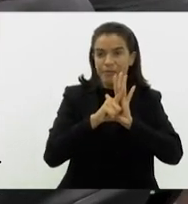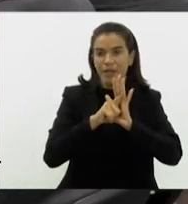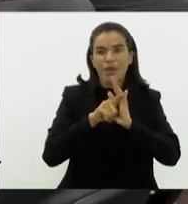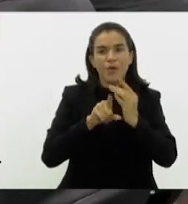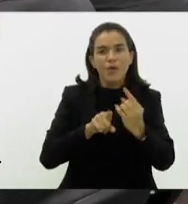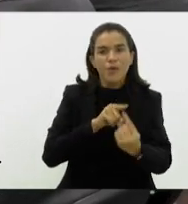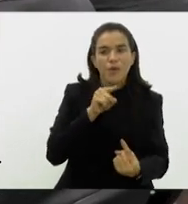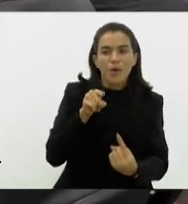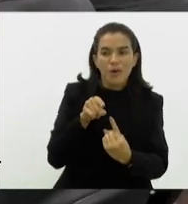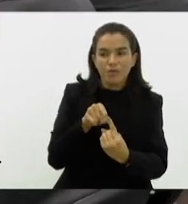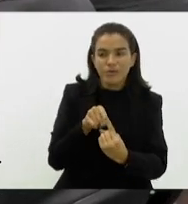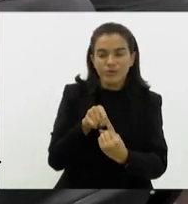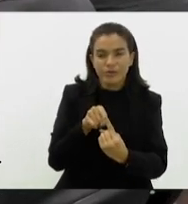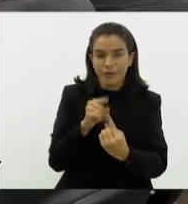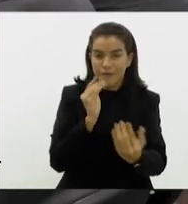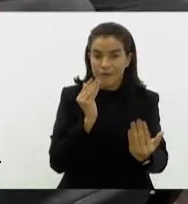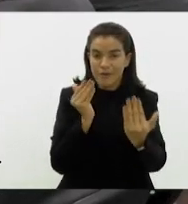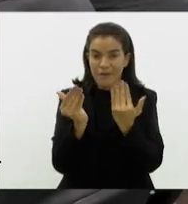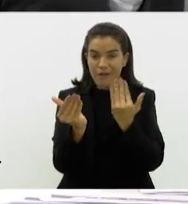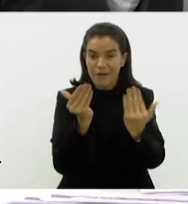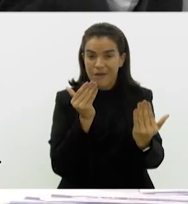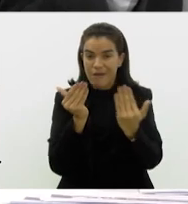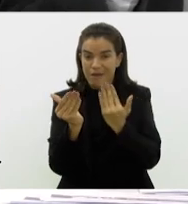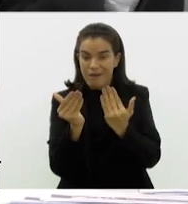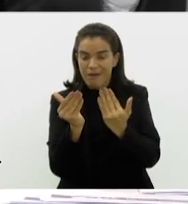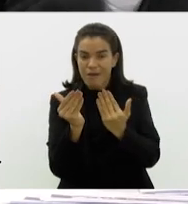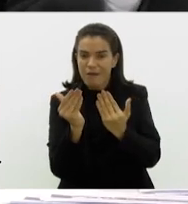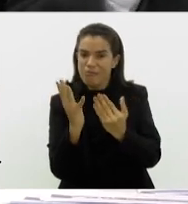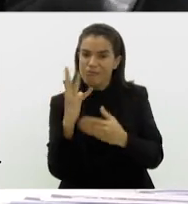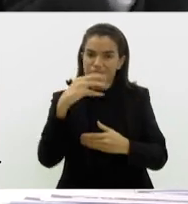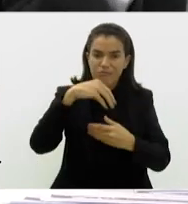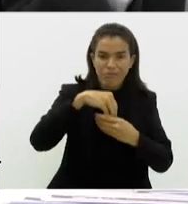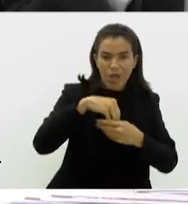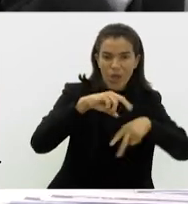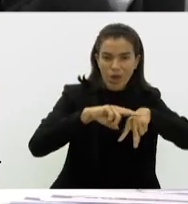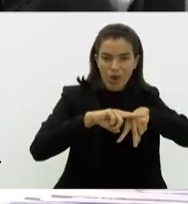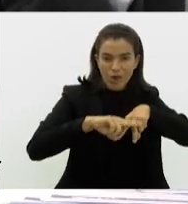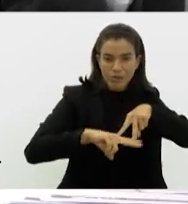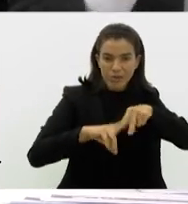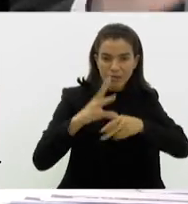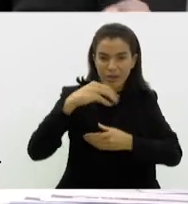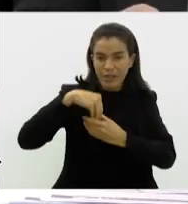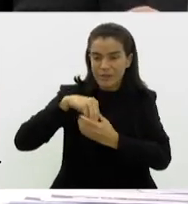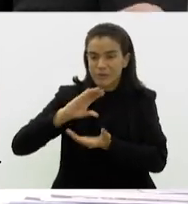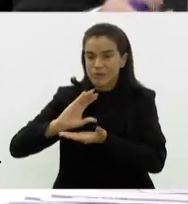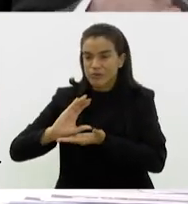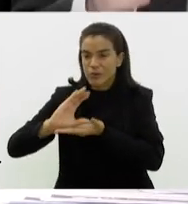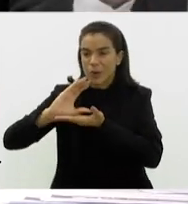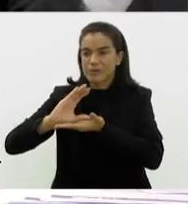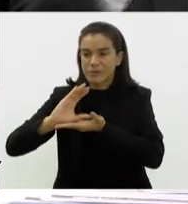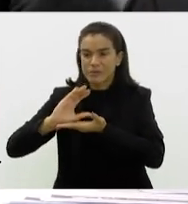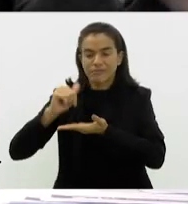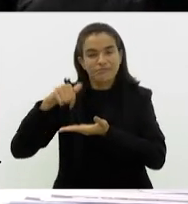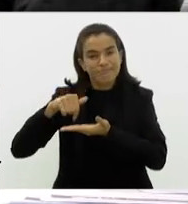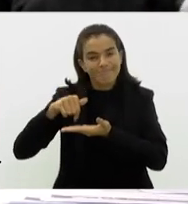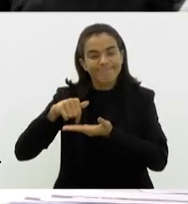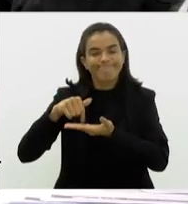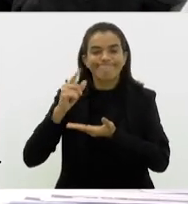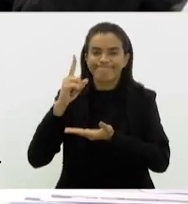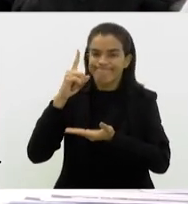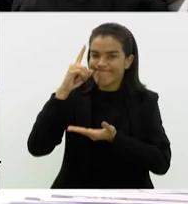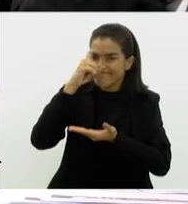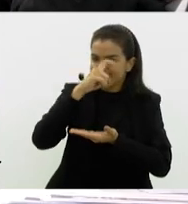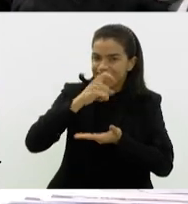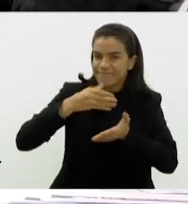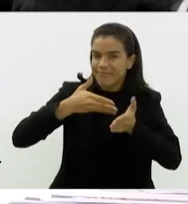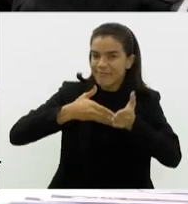finalidade em equiparar a composição de gênero nos conselhos, isso causaria uma